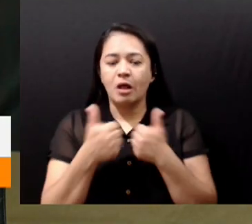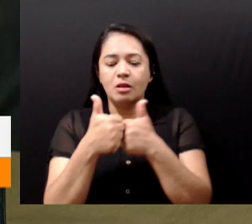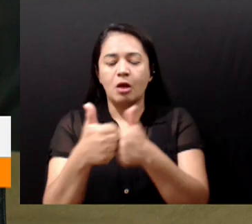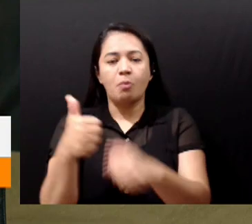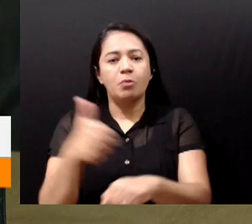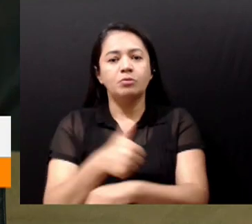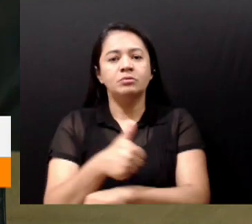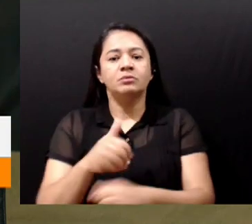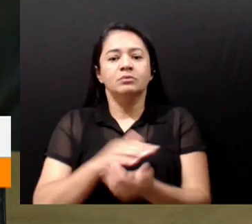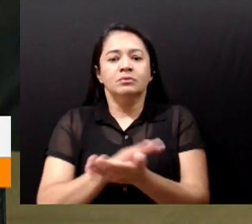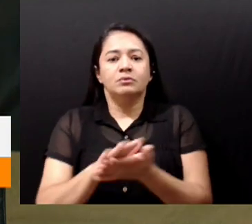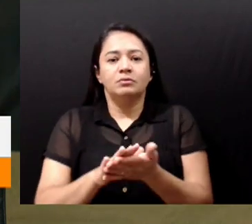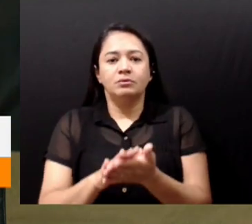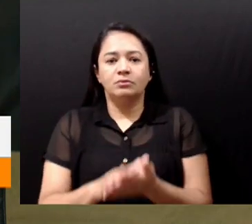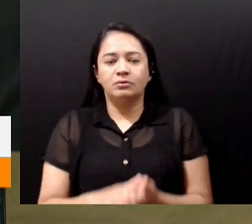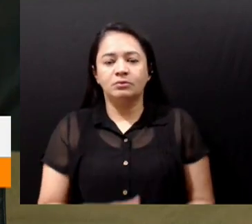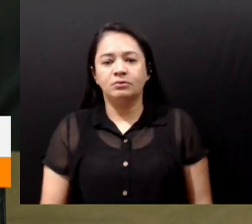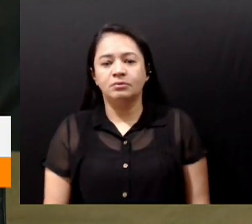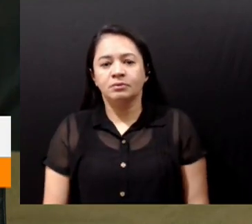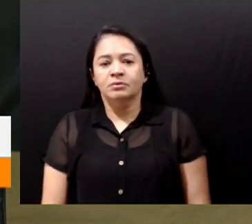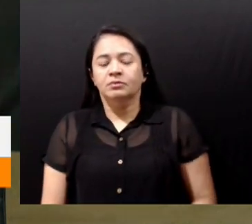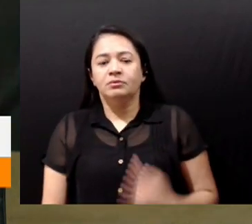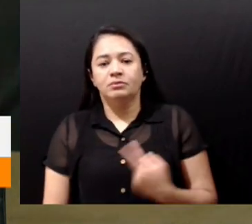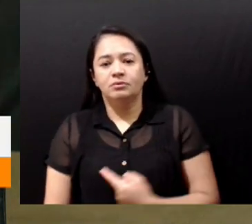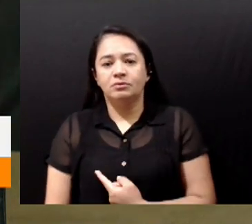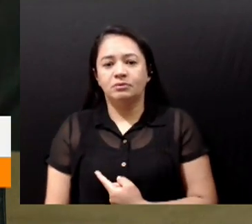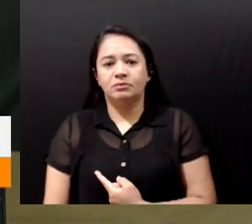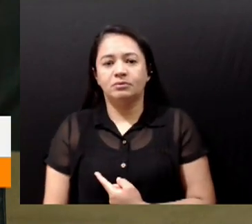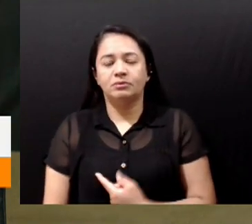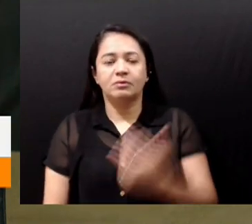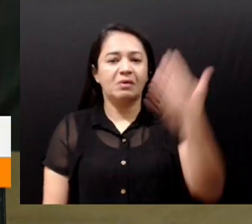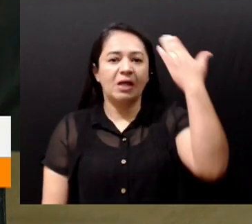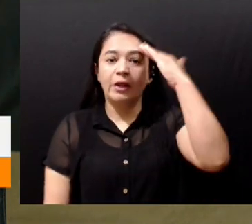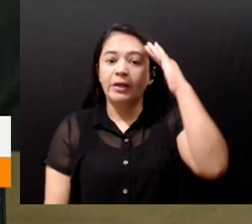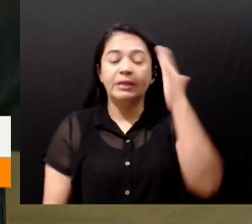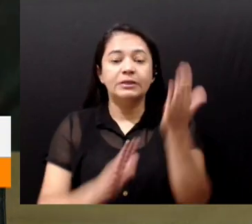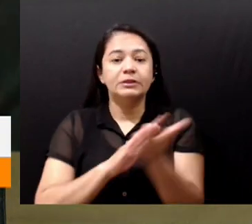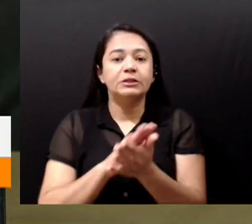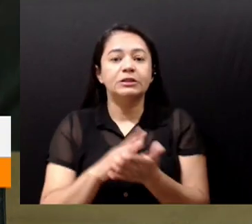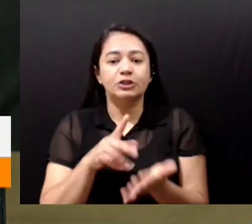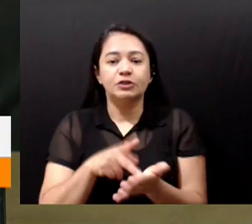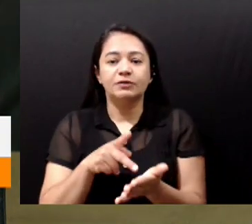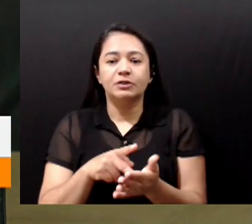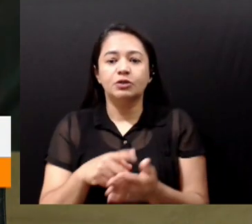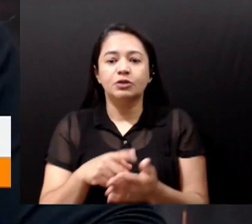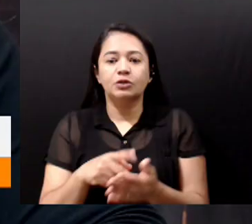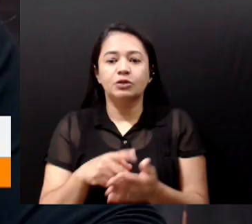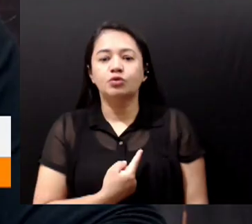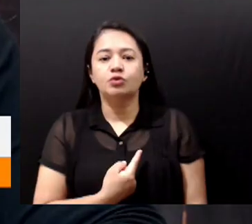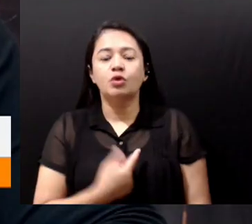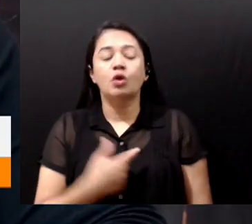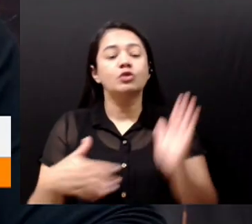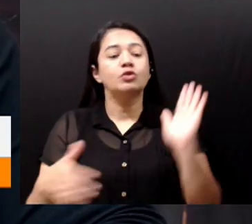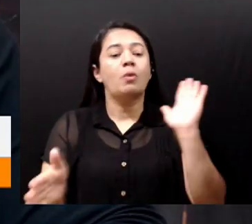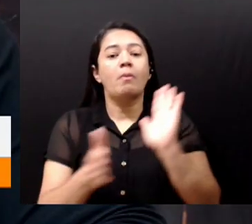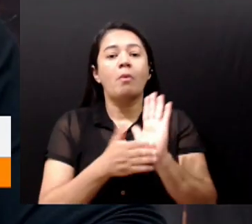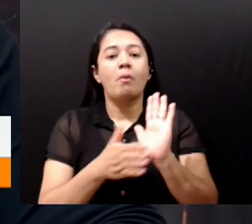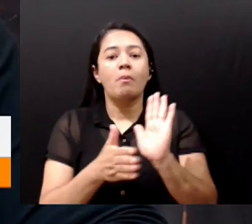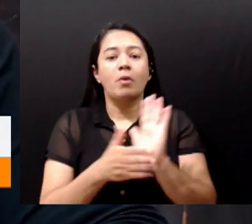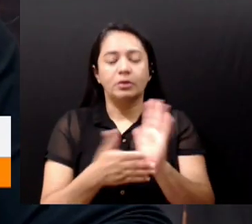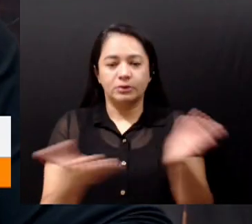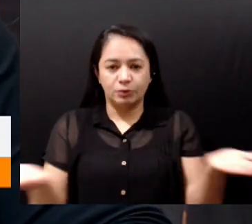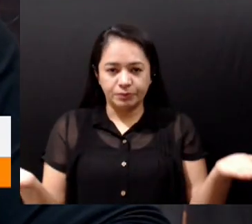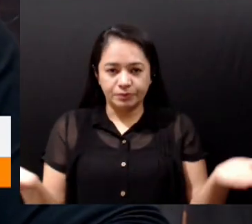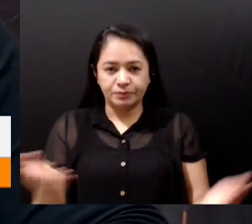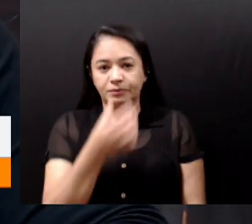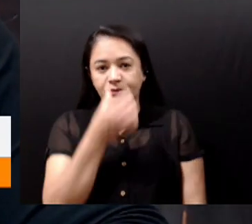sem a gente realmente entender qual é o nosso propósito? Eu acho que